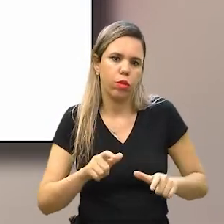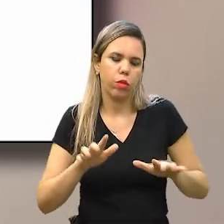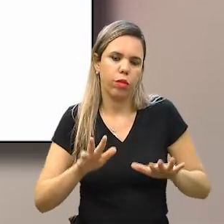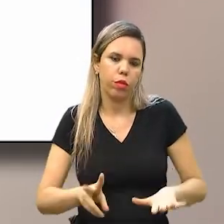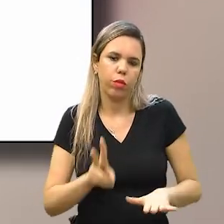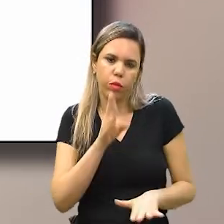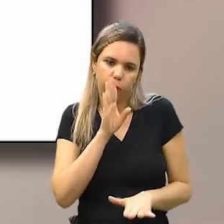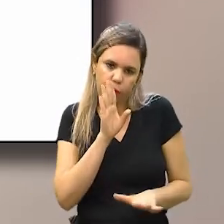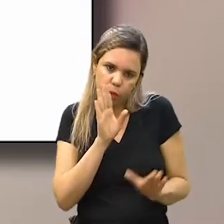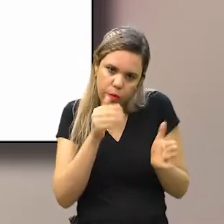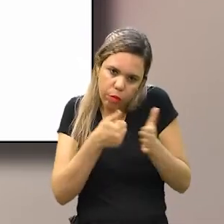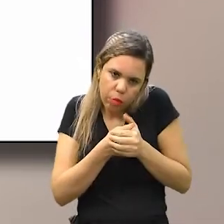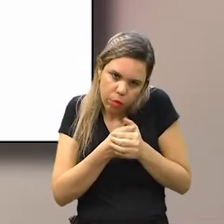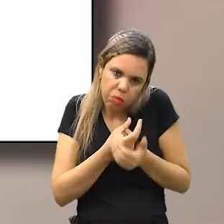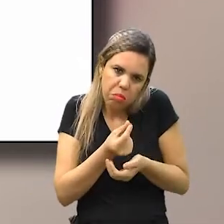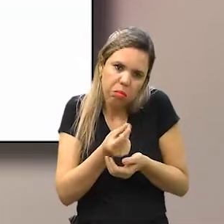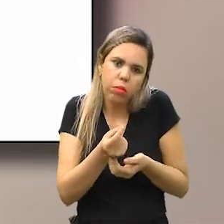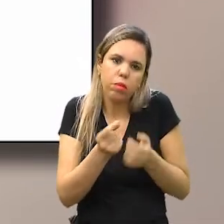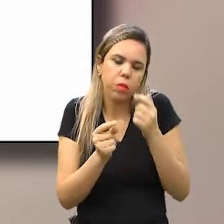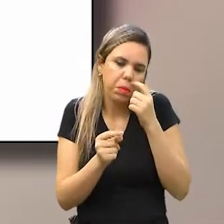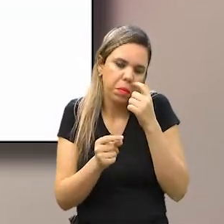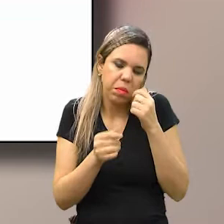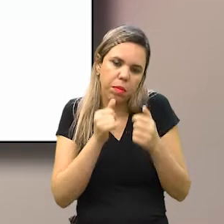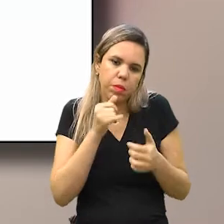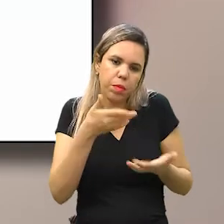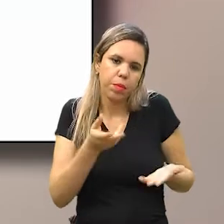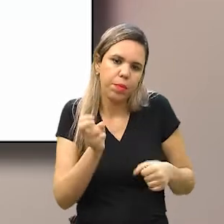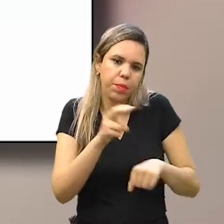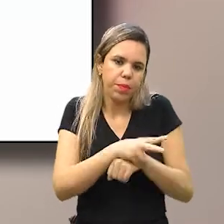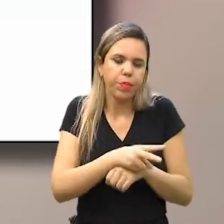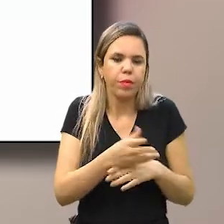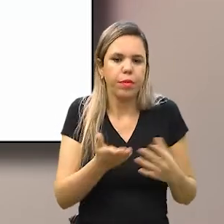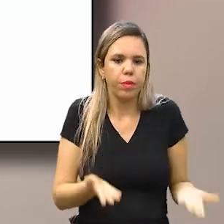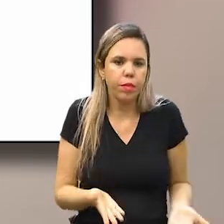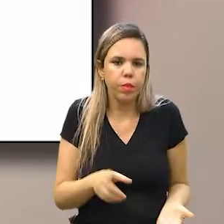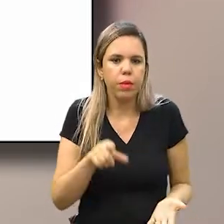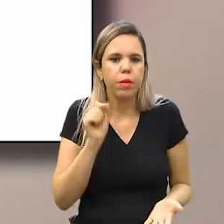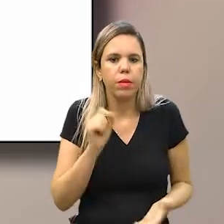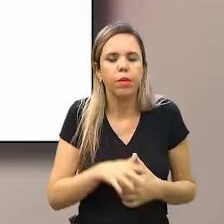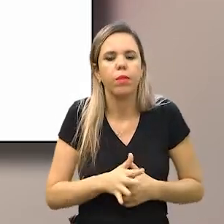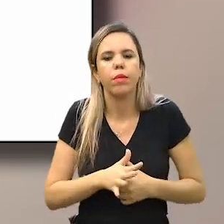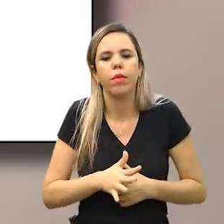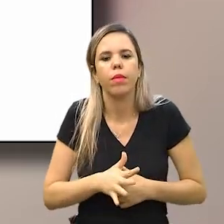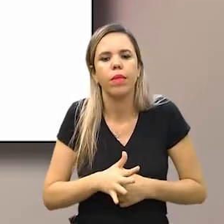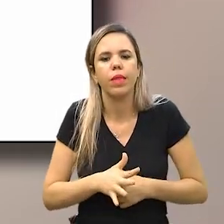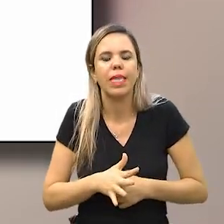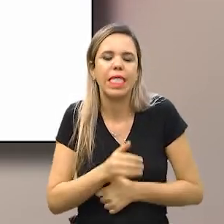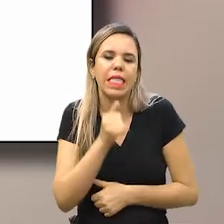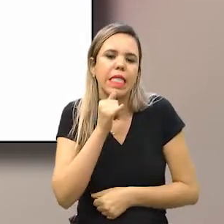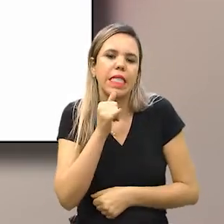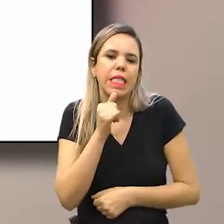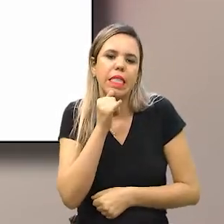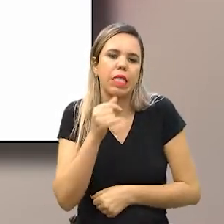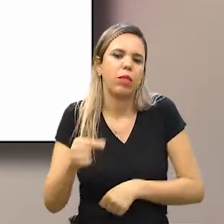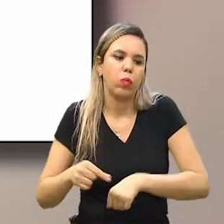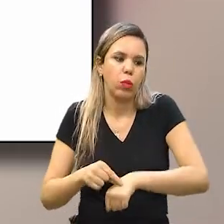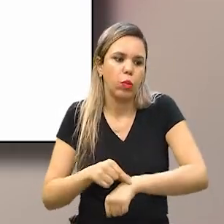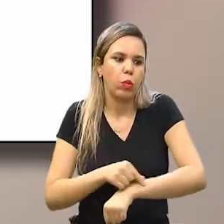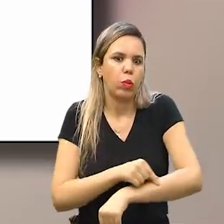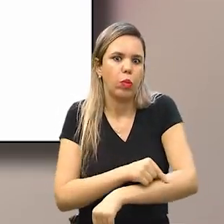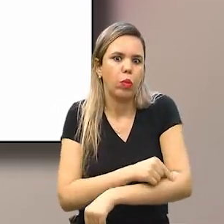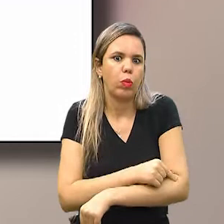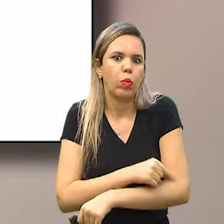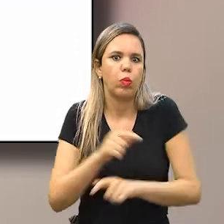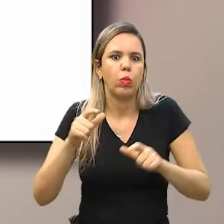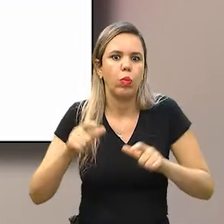lugar para ele ficar lá quietinho, dormente. No caso desse vírus, ele escolhe nervos para ficar dormente.